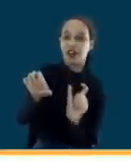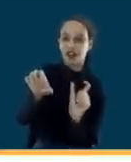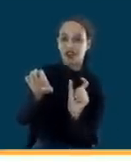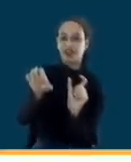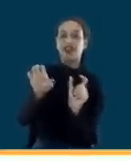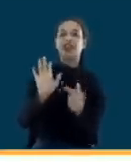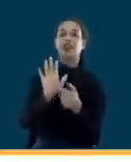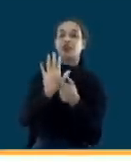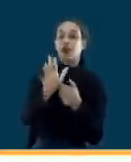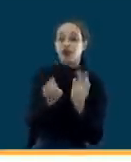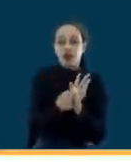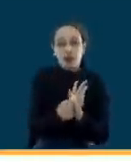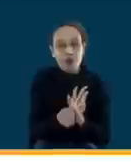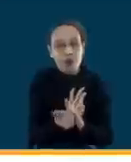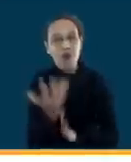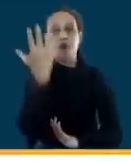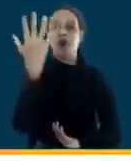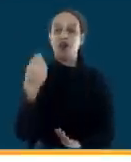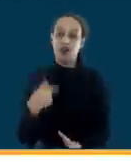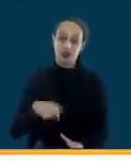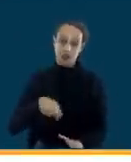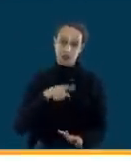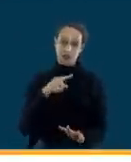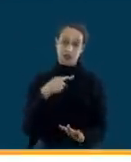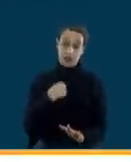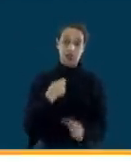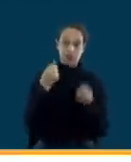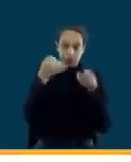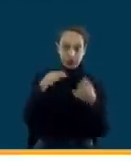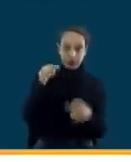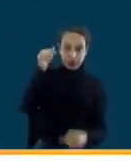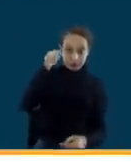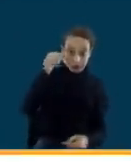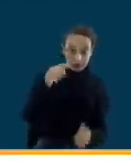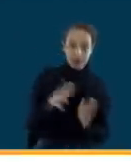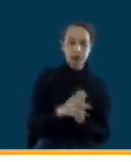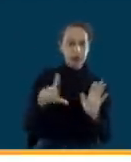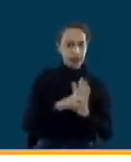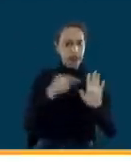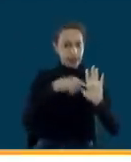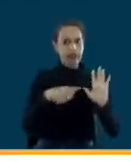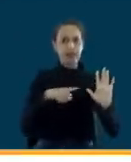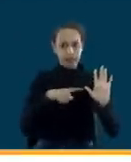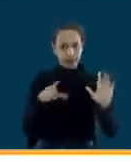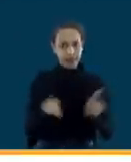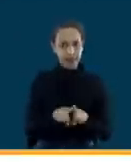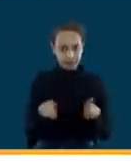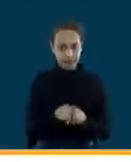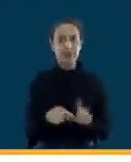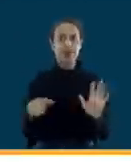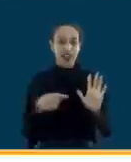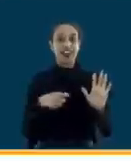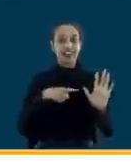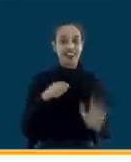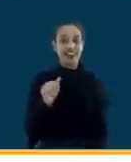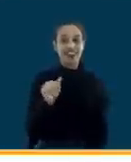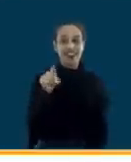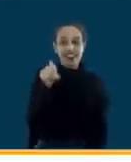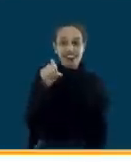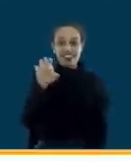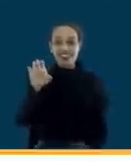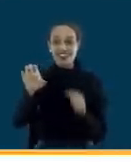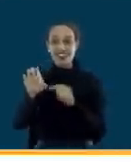coisas que eu falei aqui, né? E que essa lei tem também, entre outras coisas, essa é uma lei que ela tem axé. E é